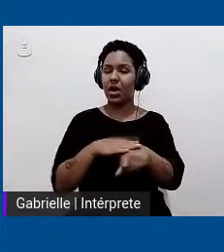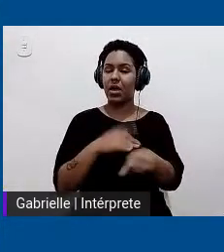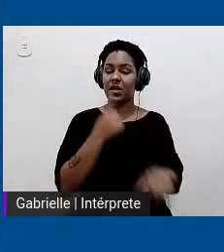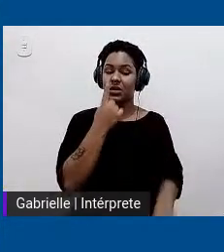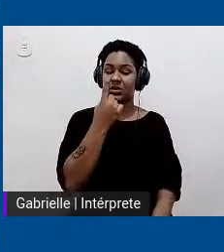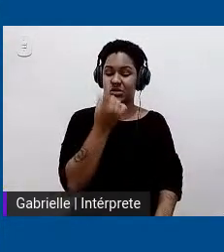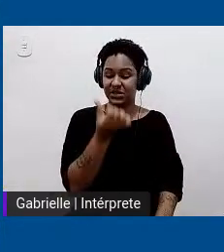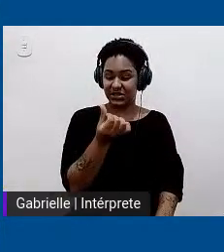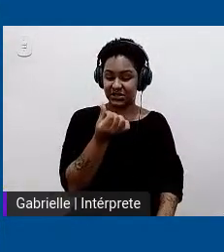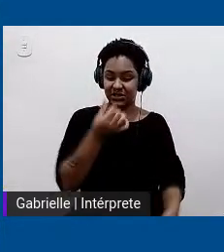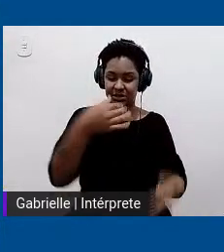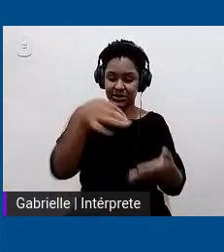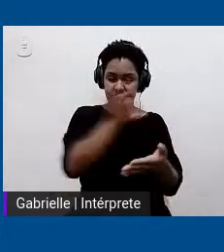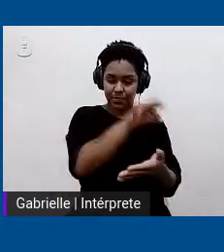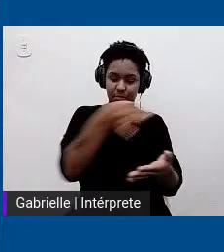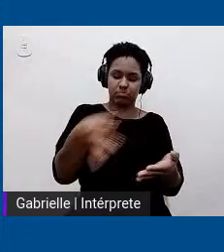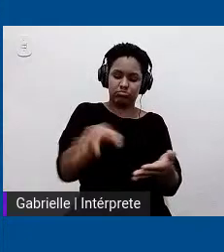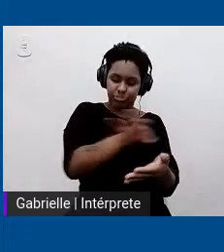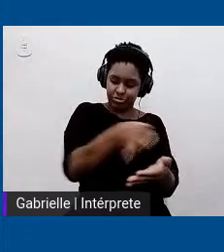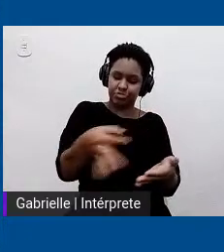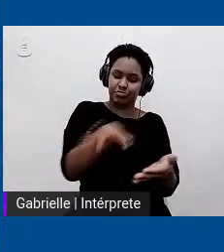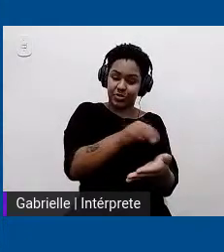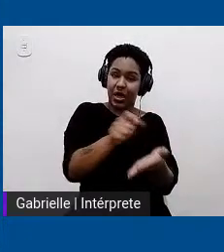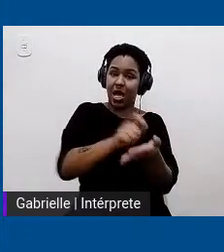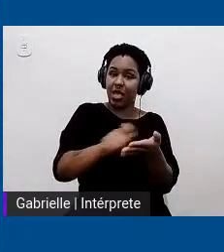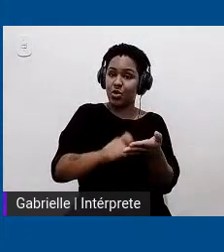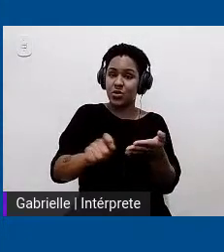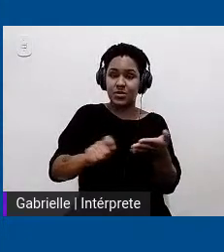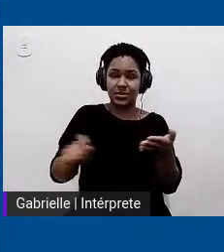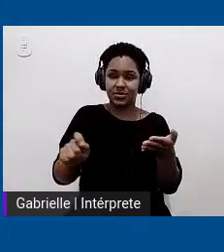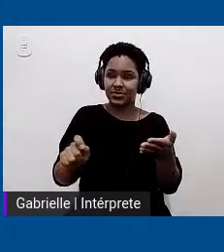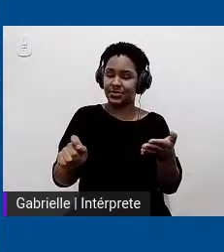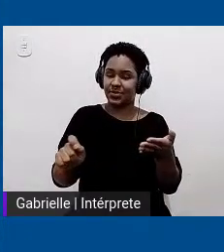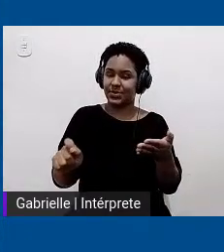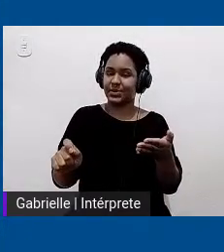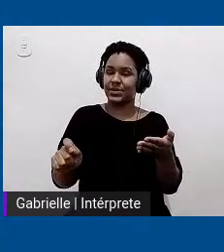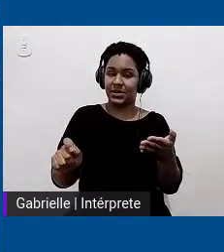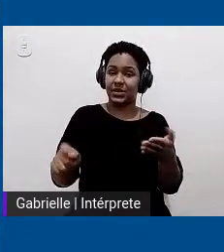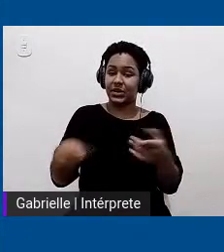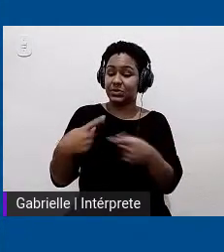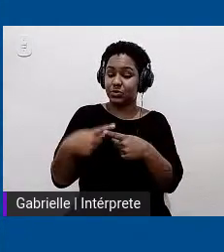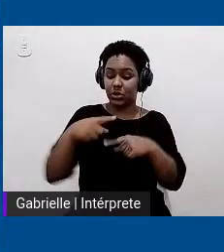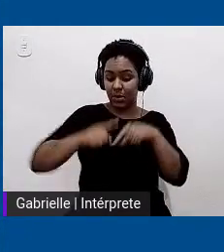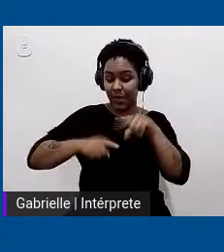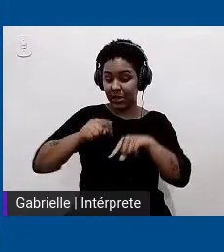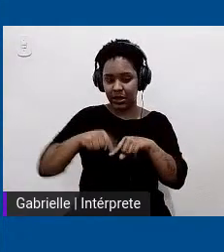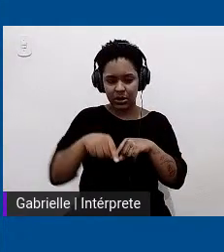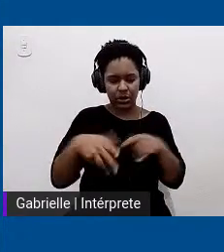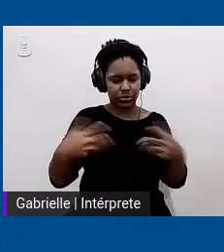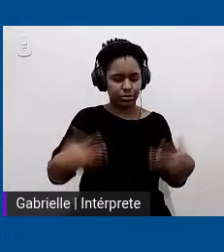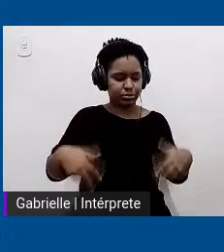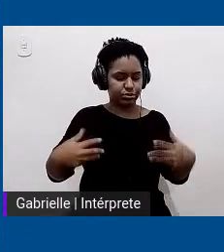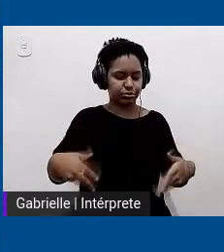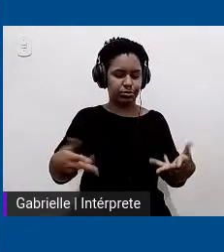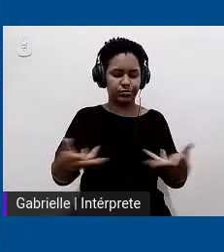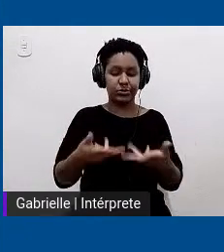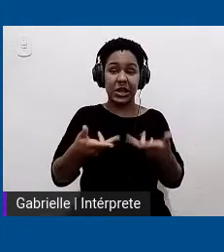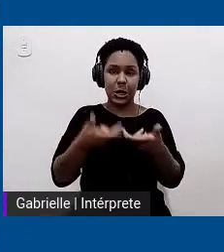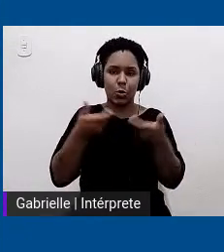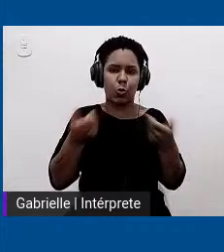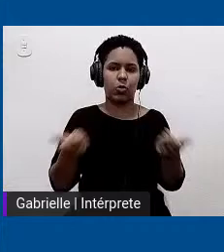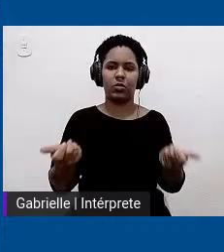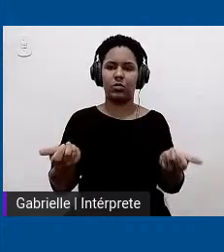16 páginas de anotações, porque esse material é riquíssimo, porque ele conjuga